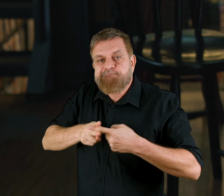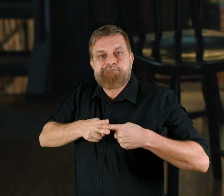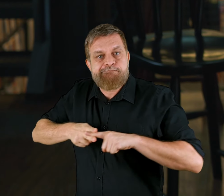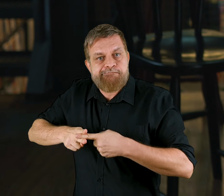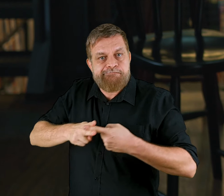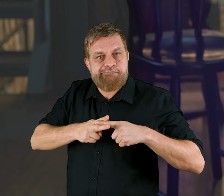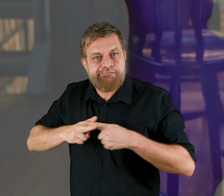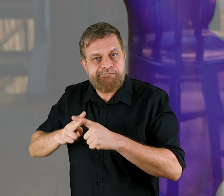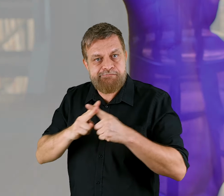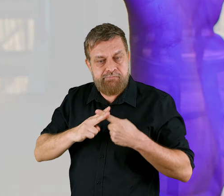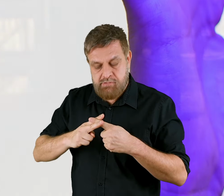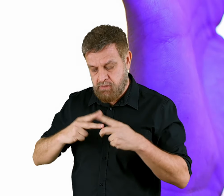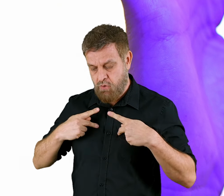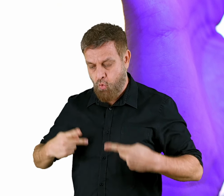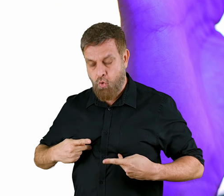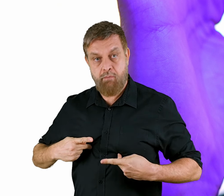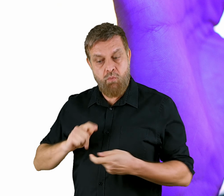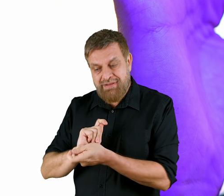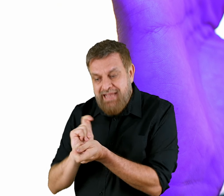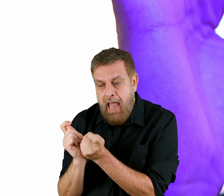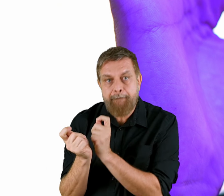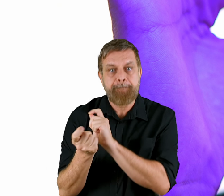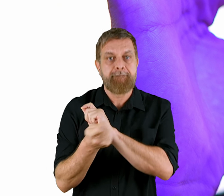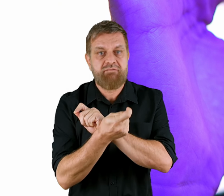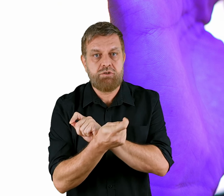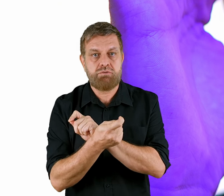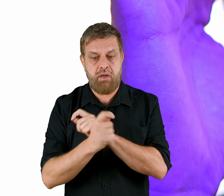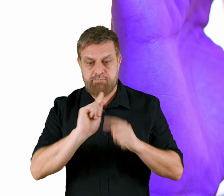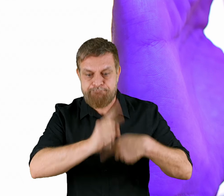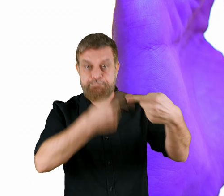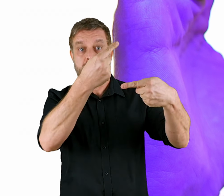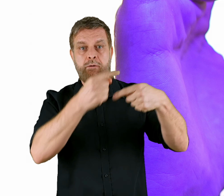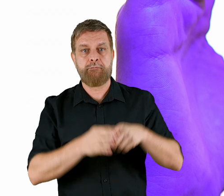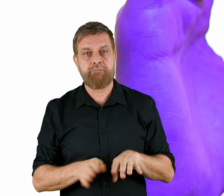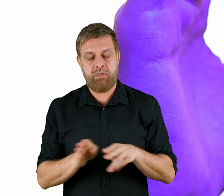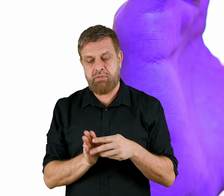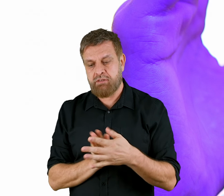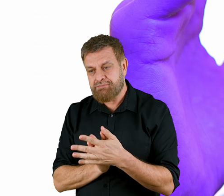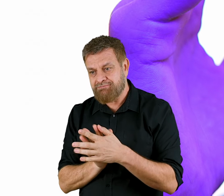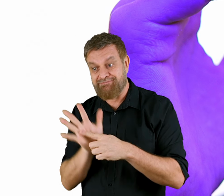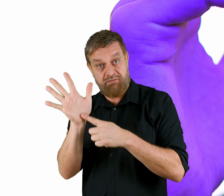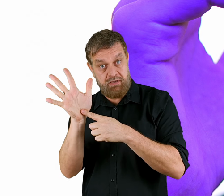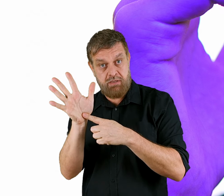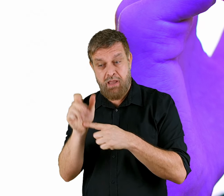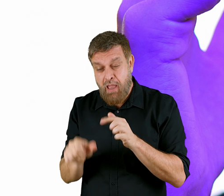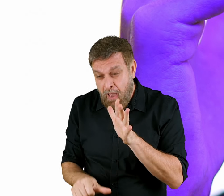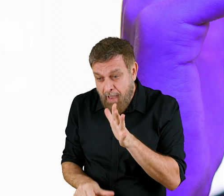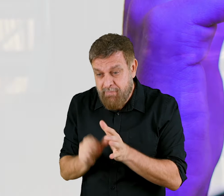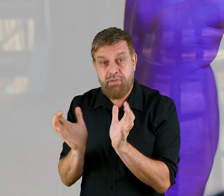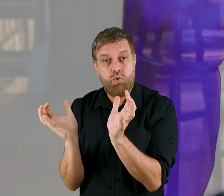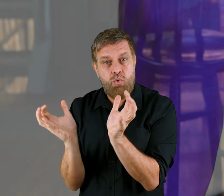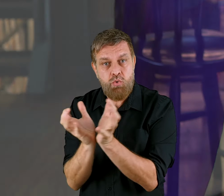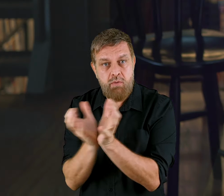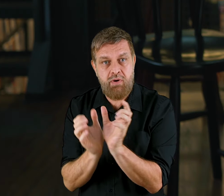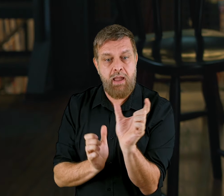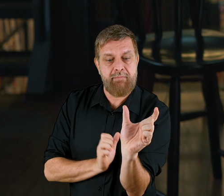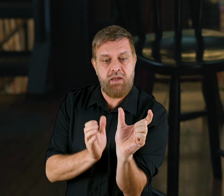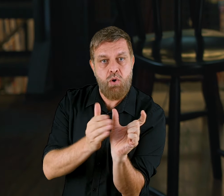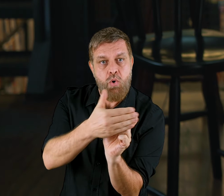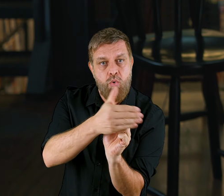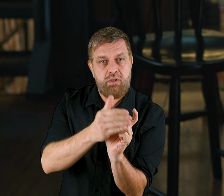e se aperfeiçoar de uma certa maneira. Dentro dessas vertentes, então, um dos primeiros a cunhar o termo transhumanismo